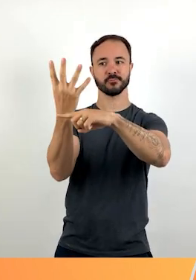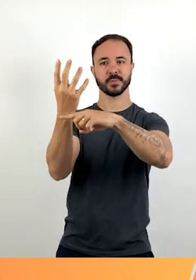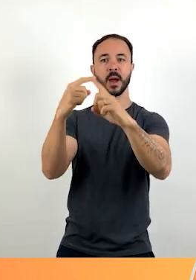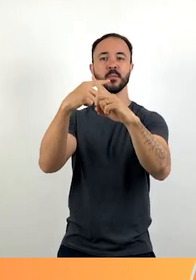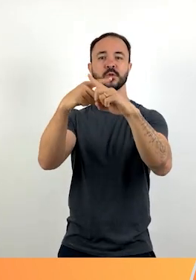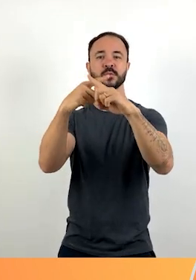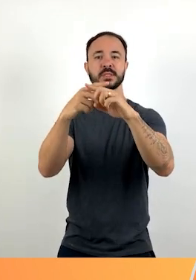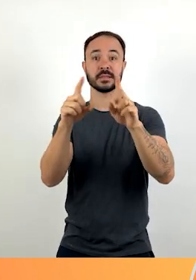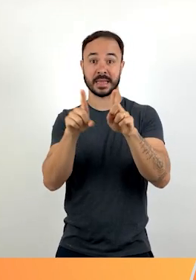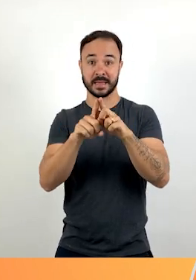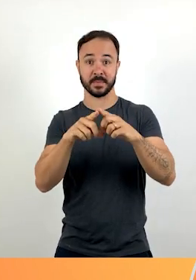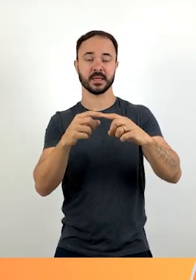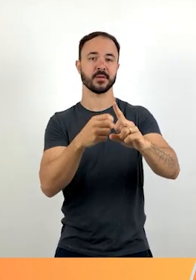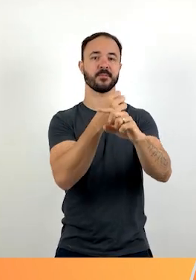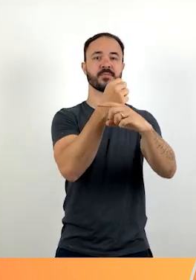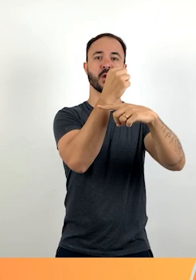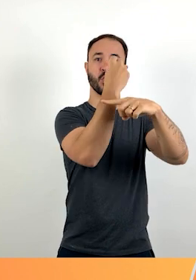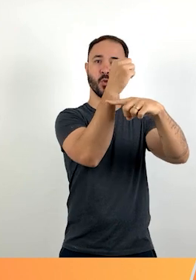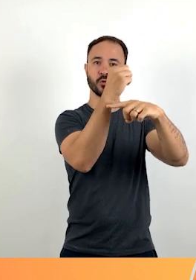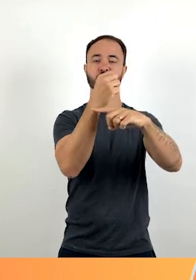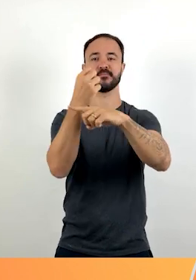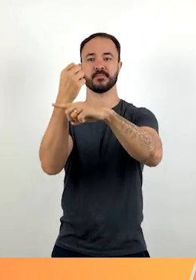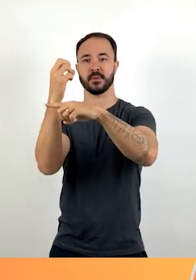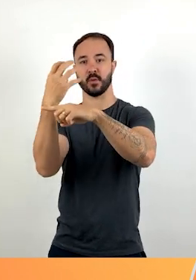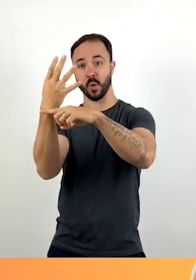baixo. Então, 8 vezes 4 é